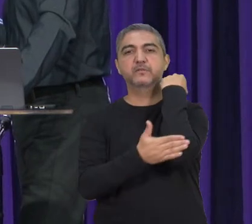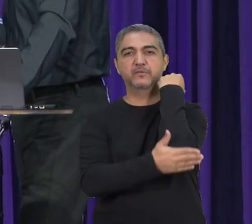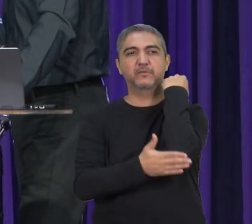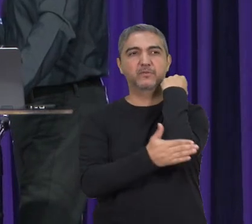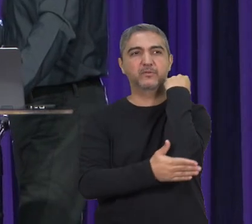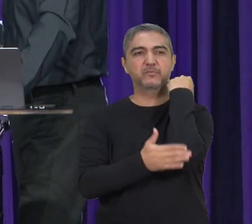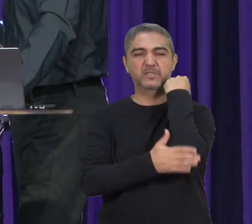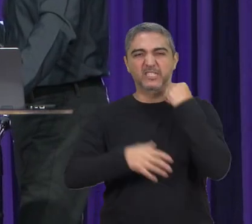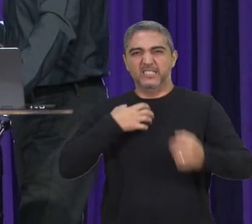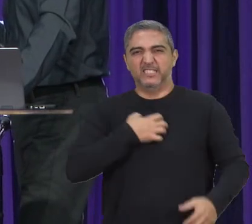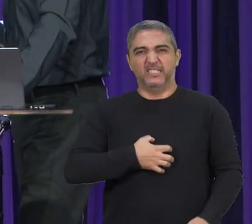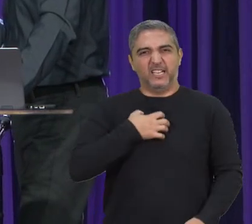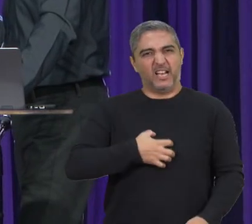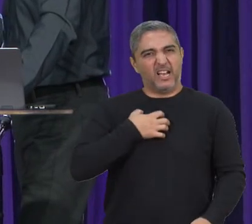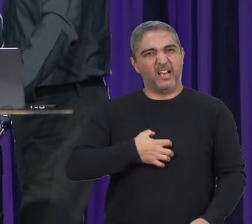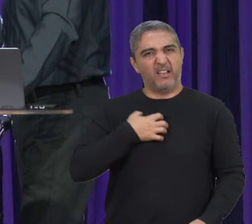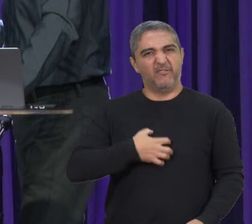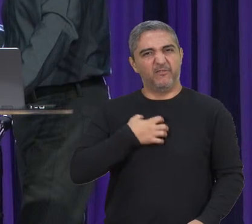raiva,